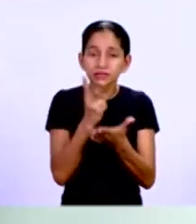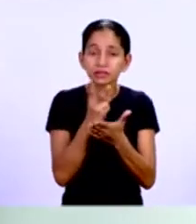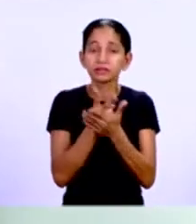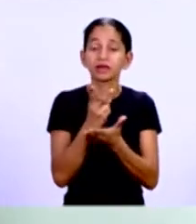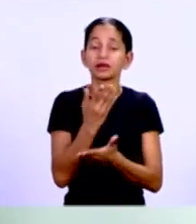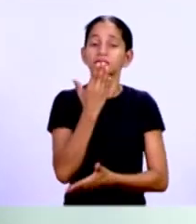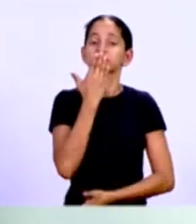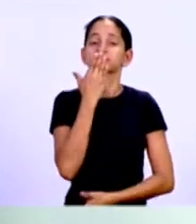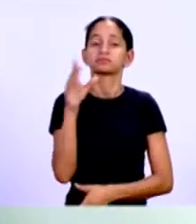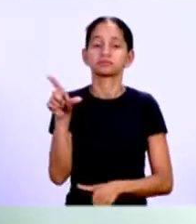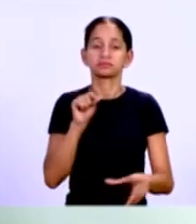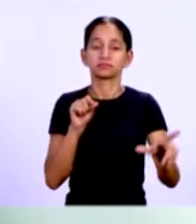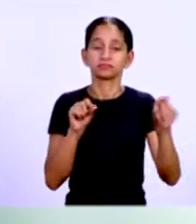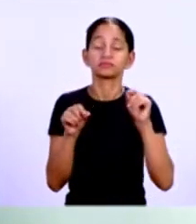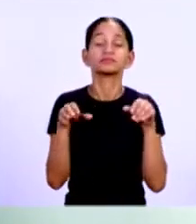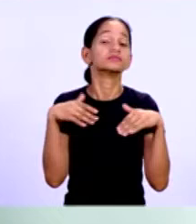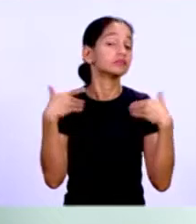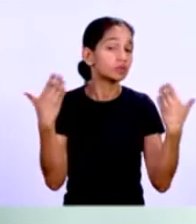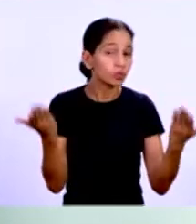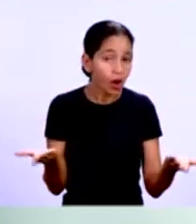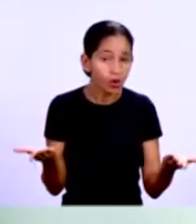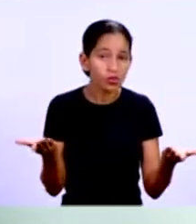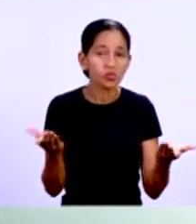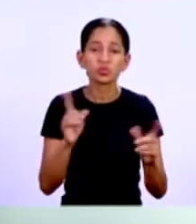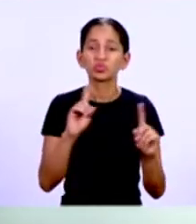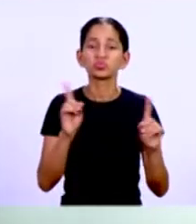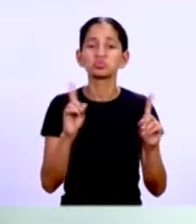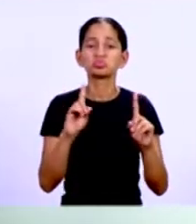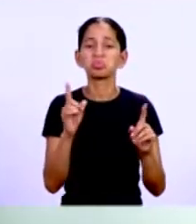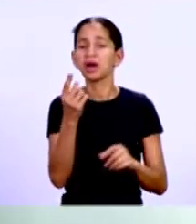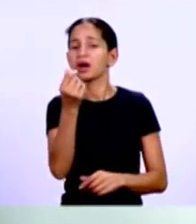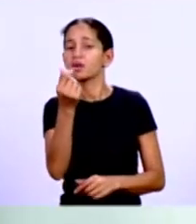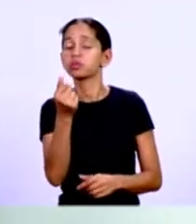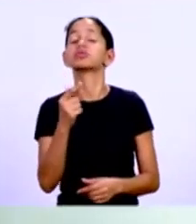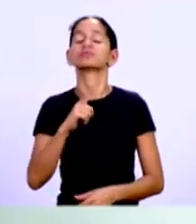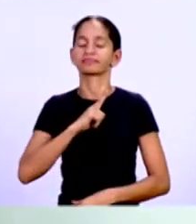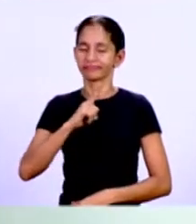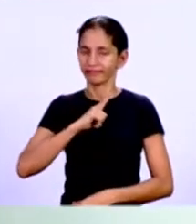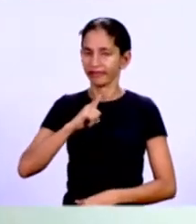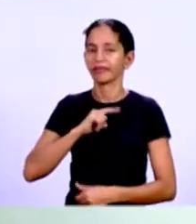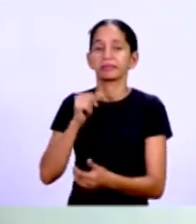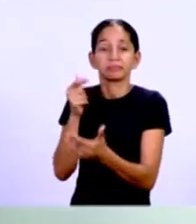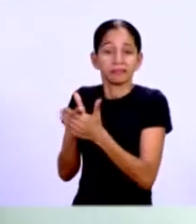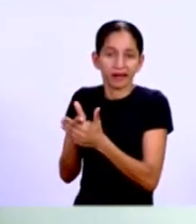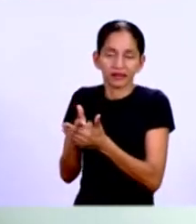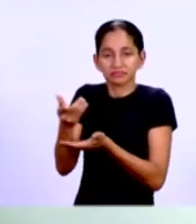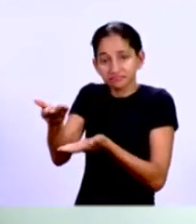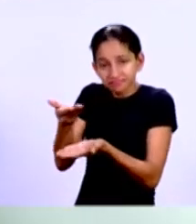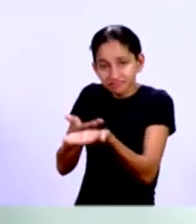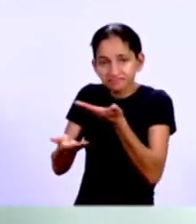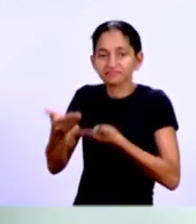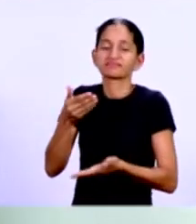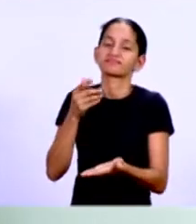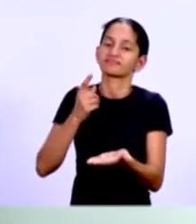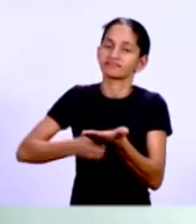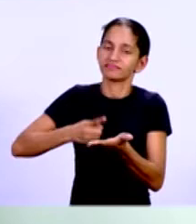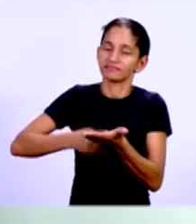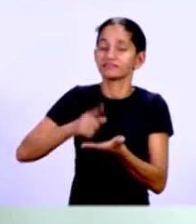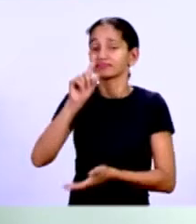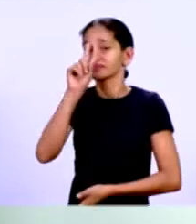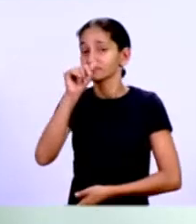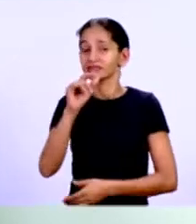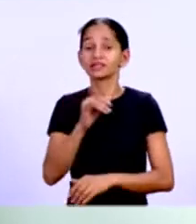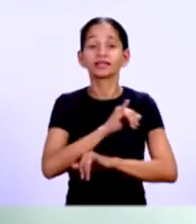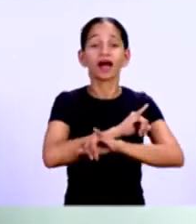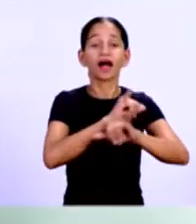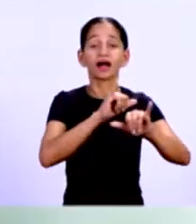escolha de gerenciar o seu risco, mas ela não é uma escolha sem custos. Você tem um certo custo ao mitigar, mas a ideia que a gente está tentando